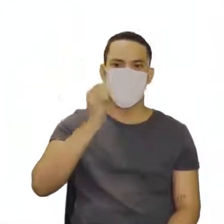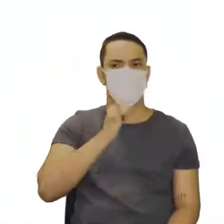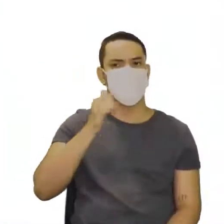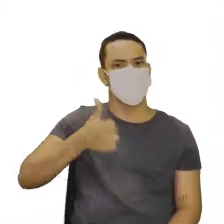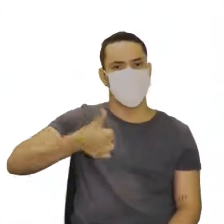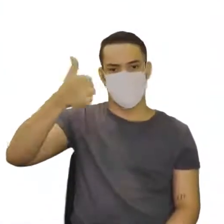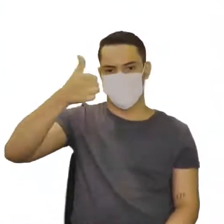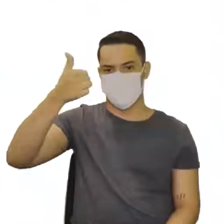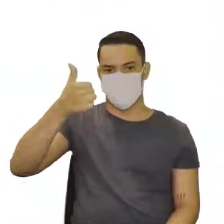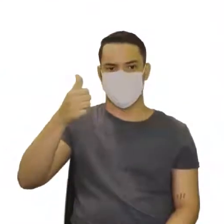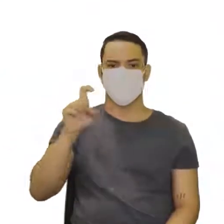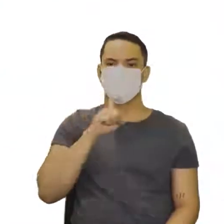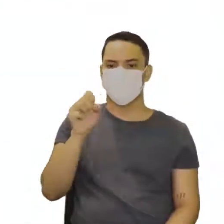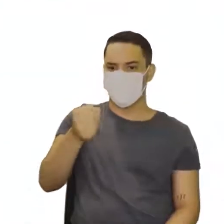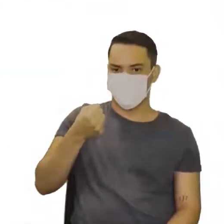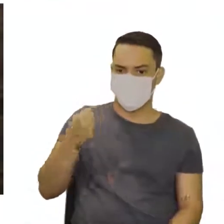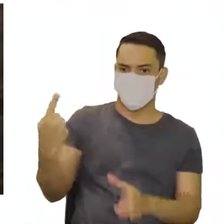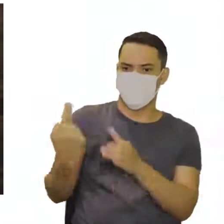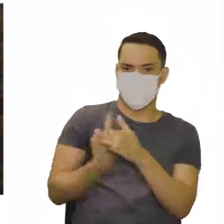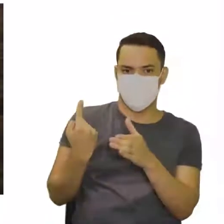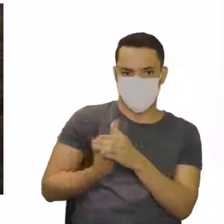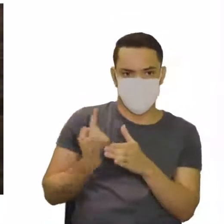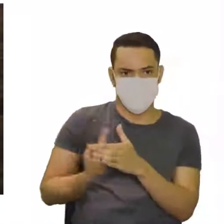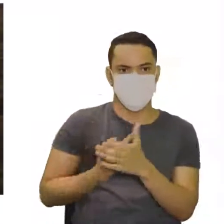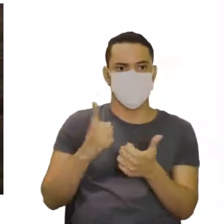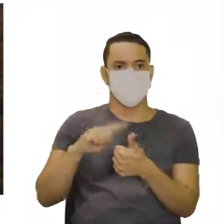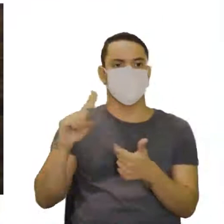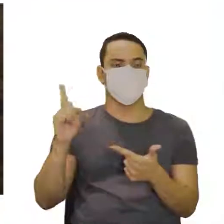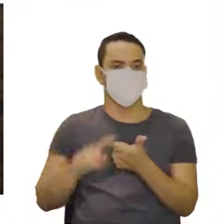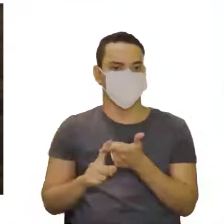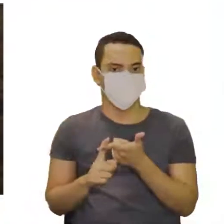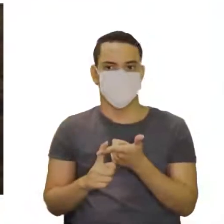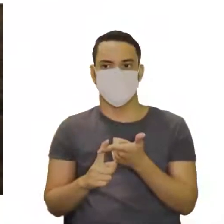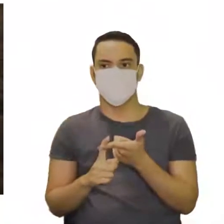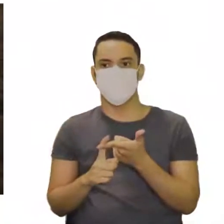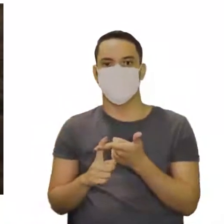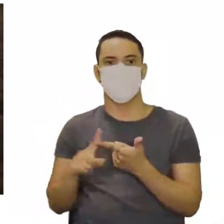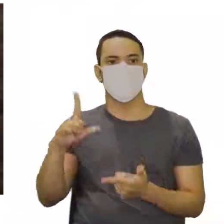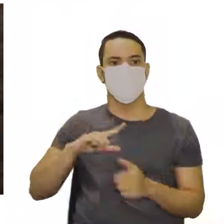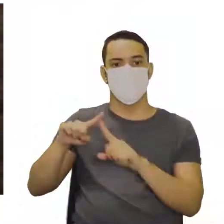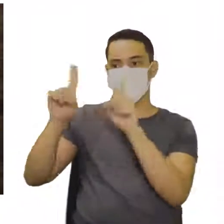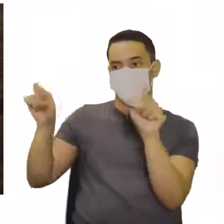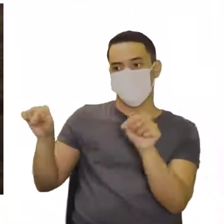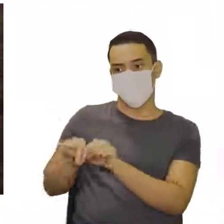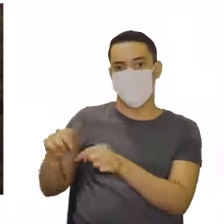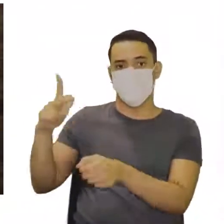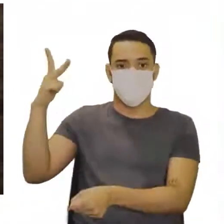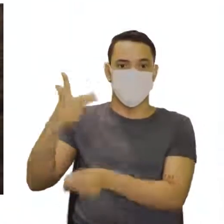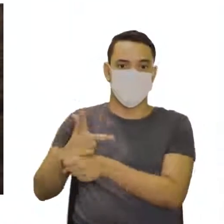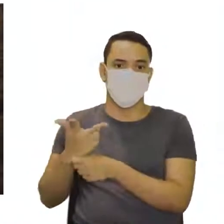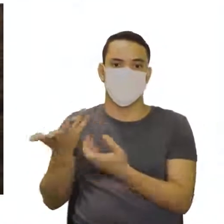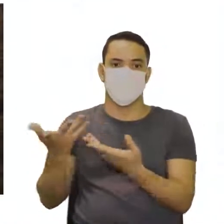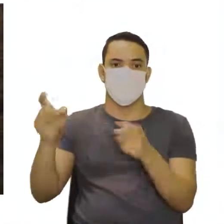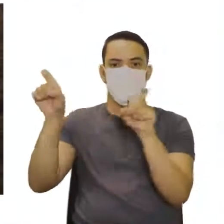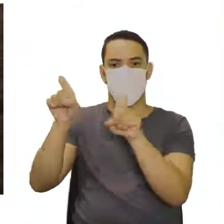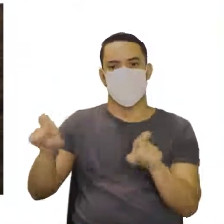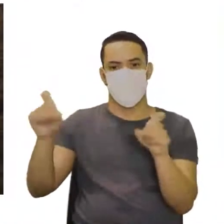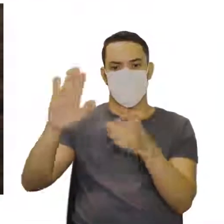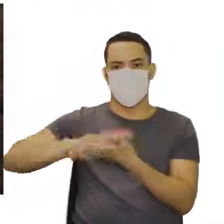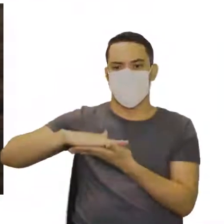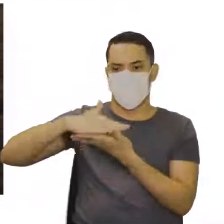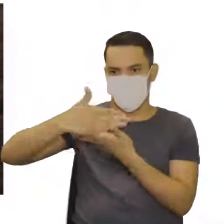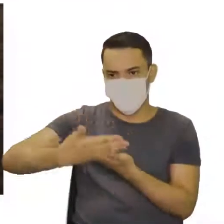exemplo. Geladeira, liquidificador. Temos mais aqui, olha só, som, vídeo,